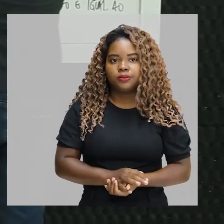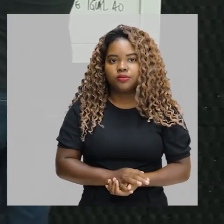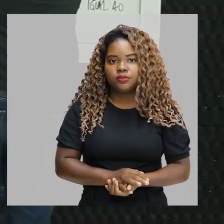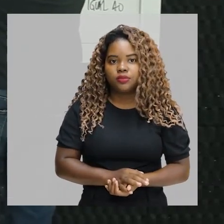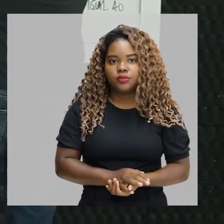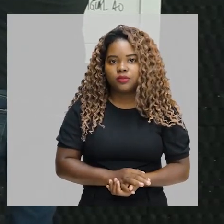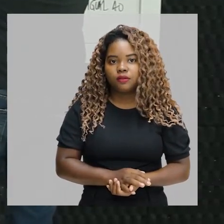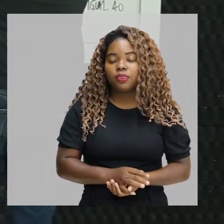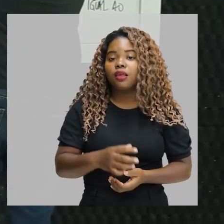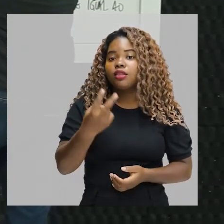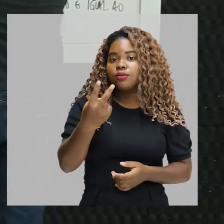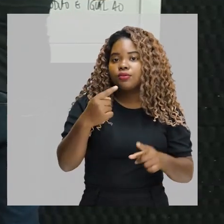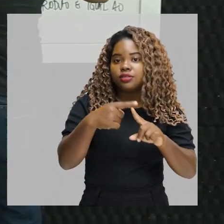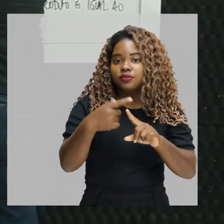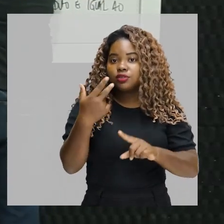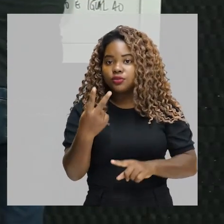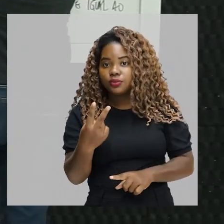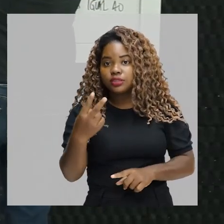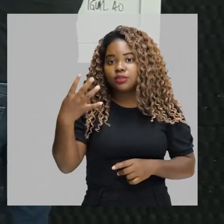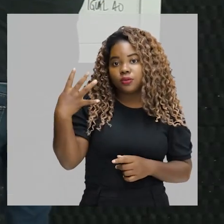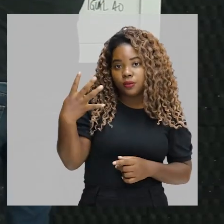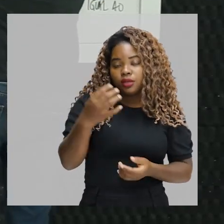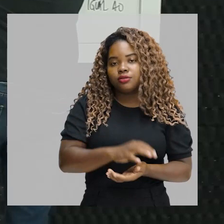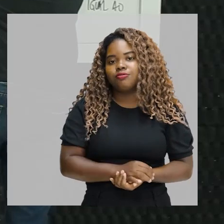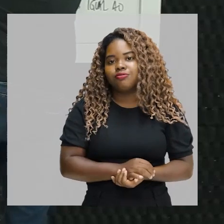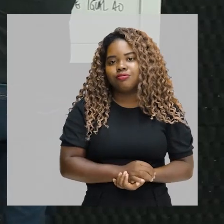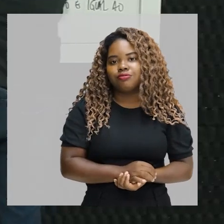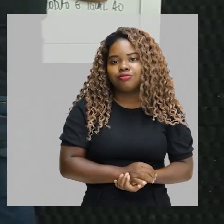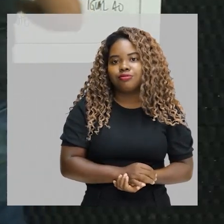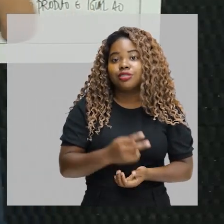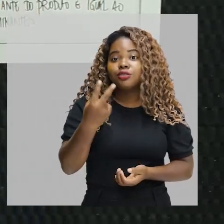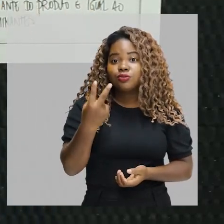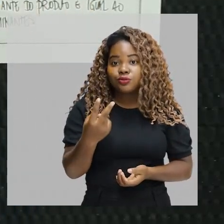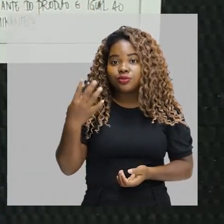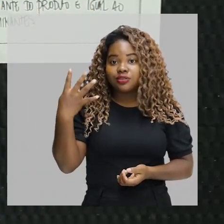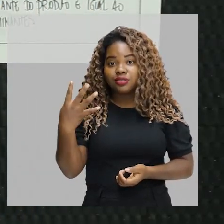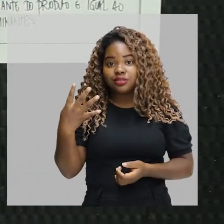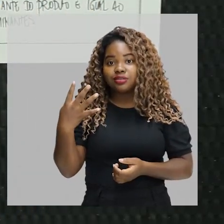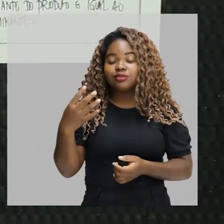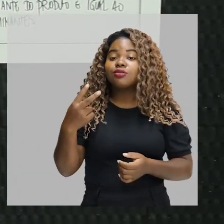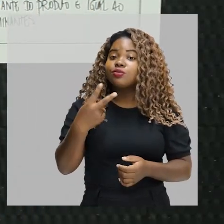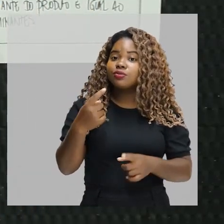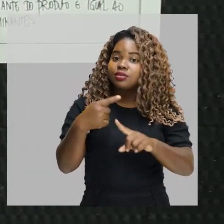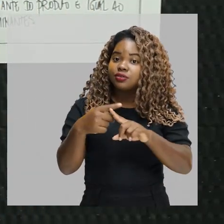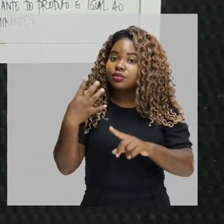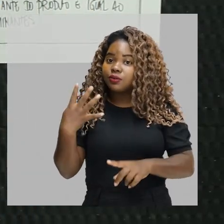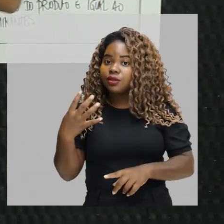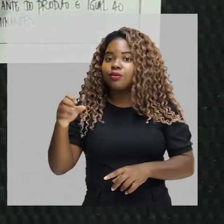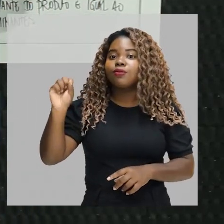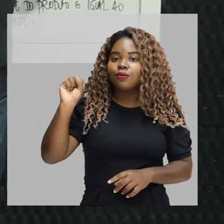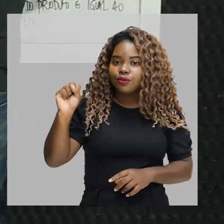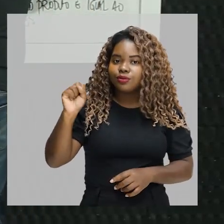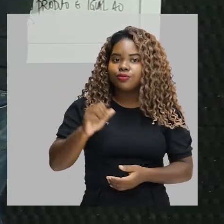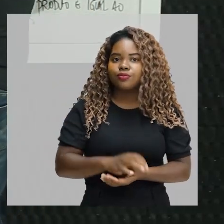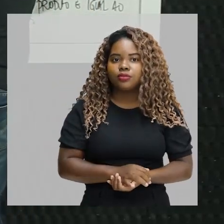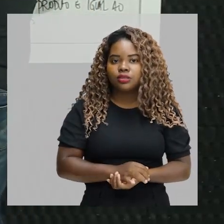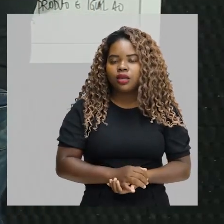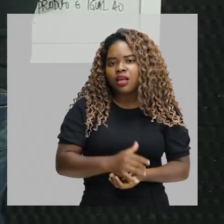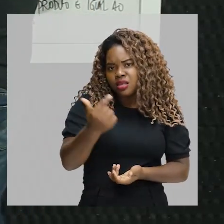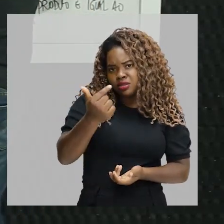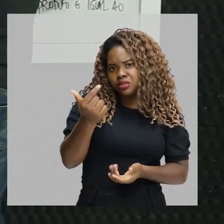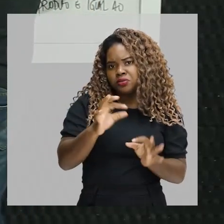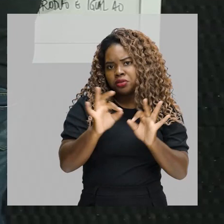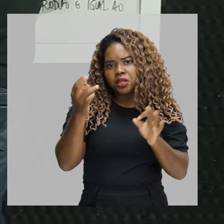de 2 vai ficar 4, e ao invés de 4 vai ficar 8. Certo? E vou manter aqui essa segunda